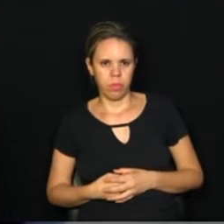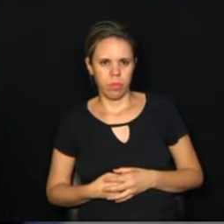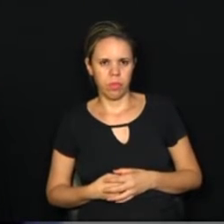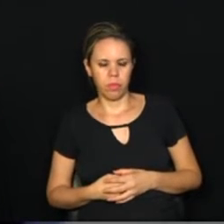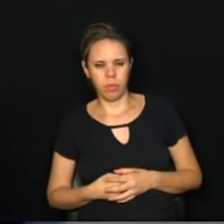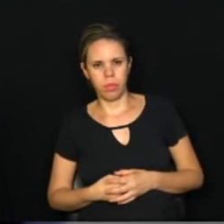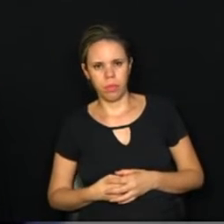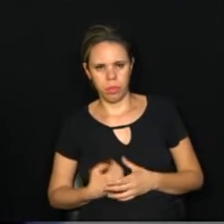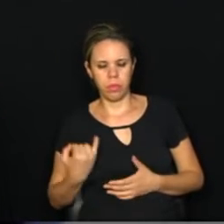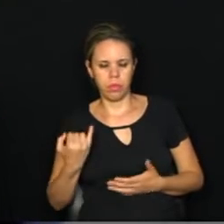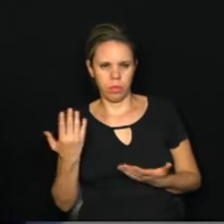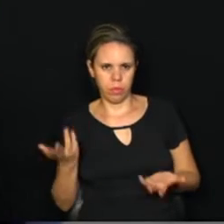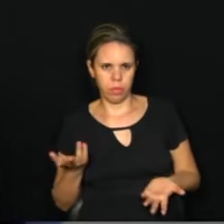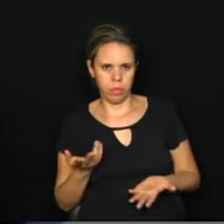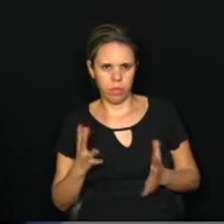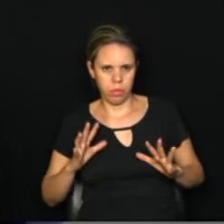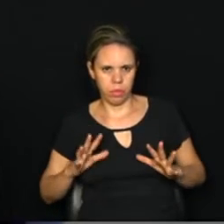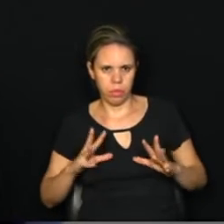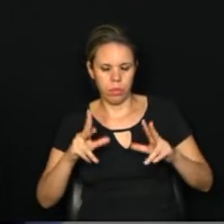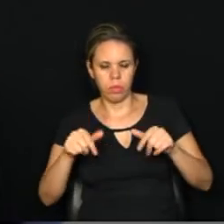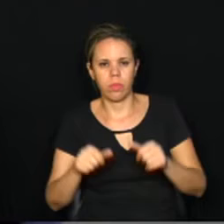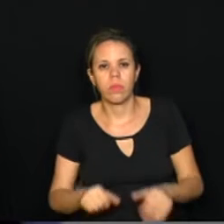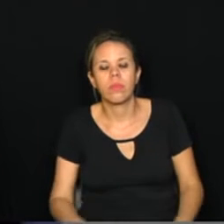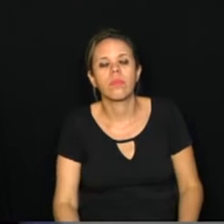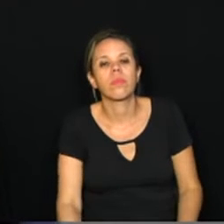fator significativo para toda a